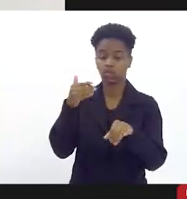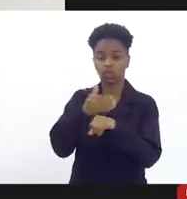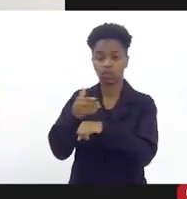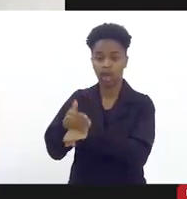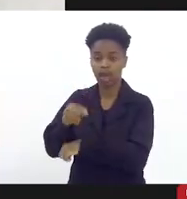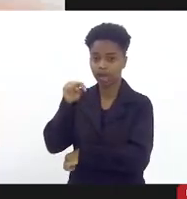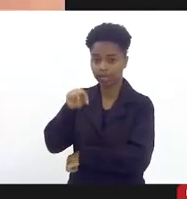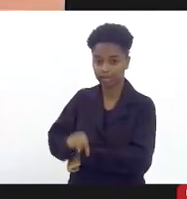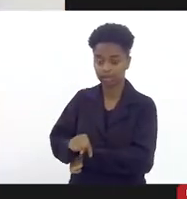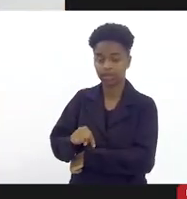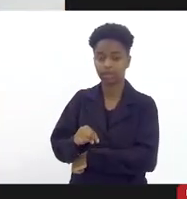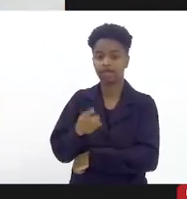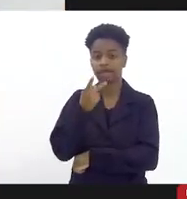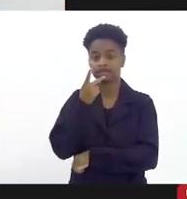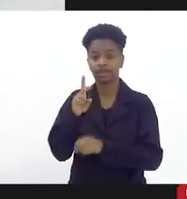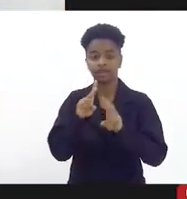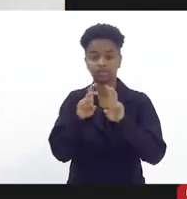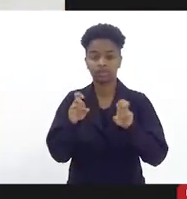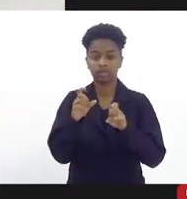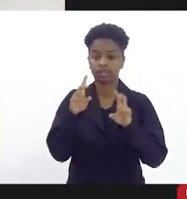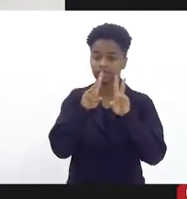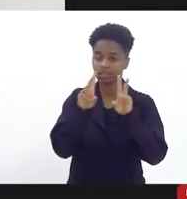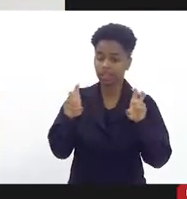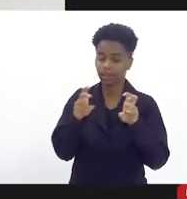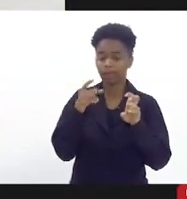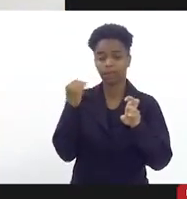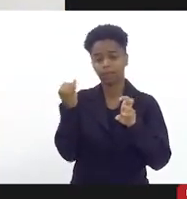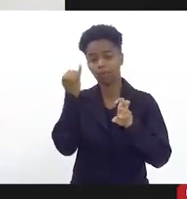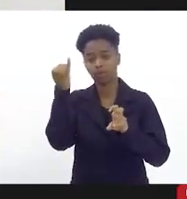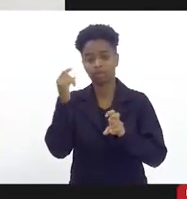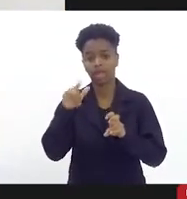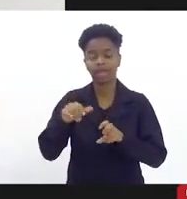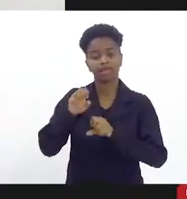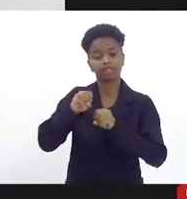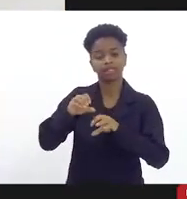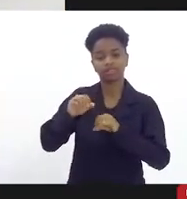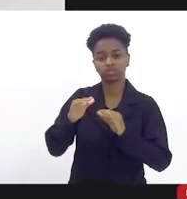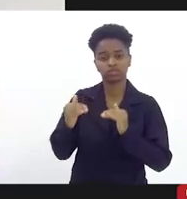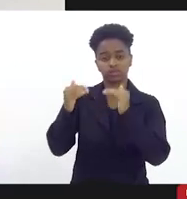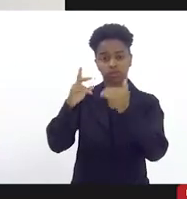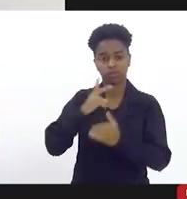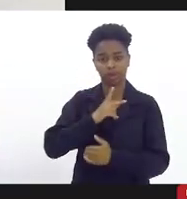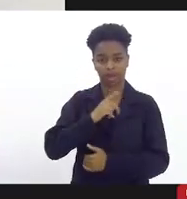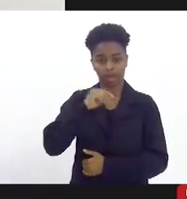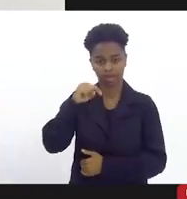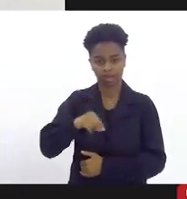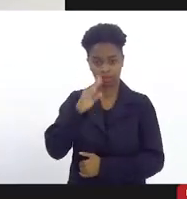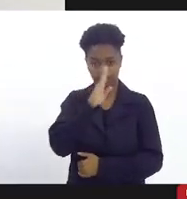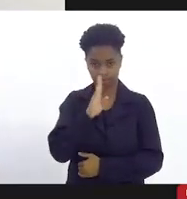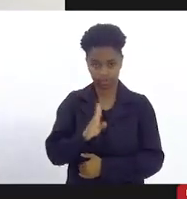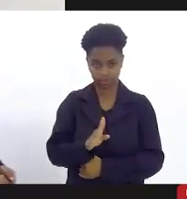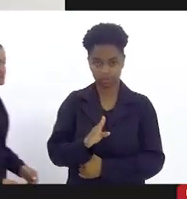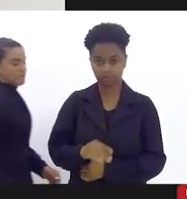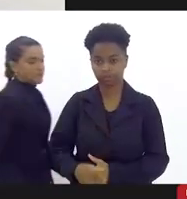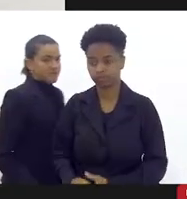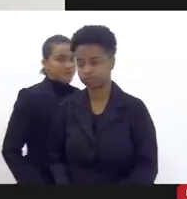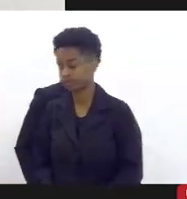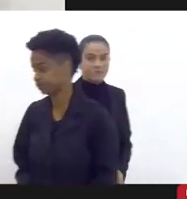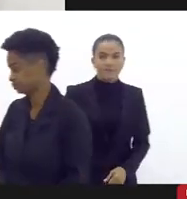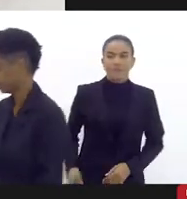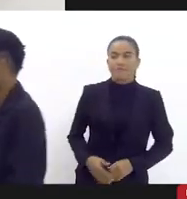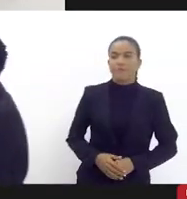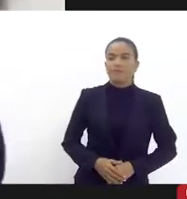para falar de um tema tão importante que é um ensino superior privado no nosso país é inclusive sua regulamentação